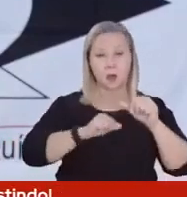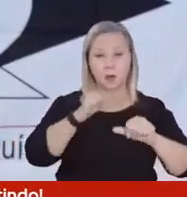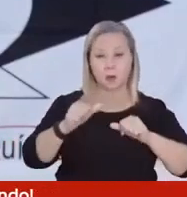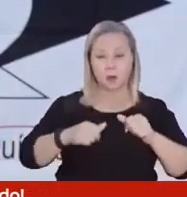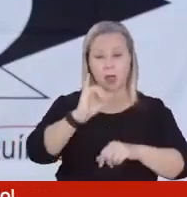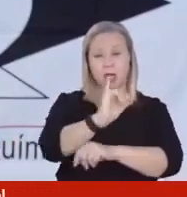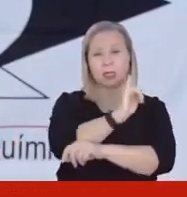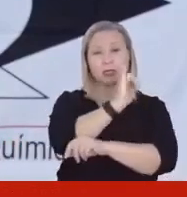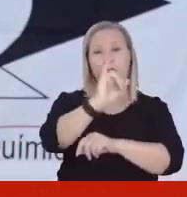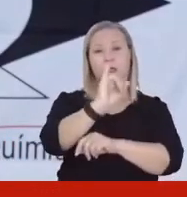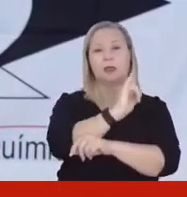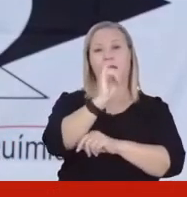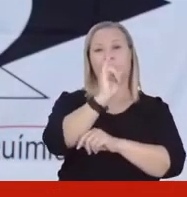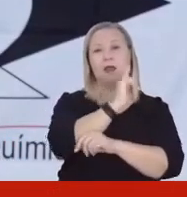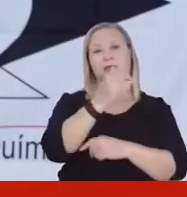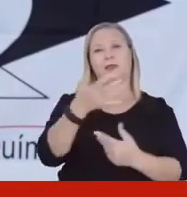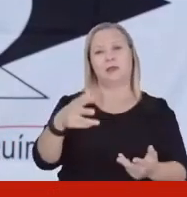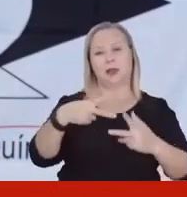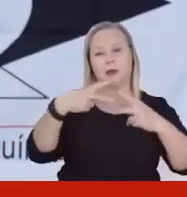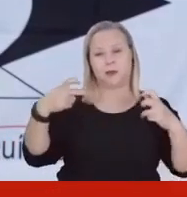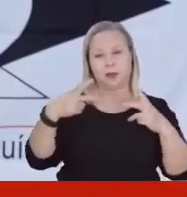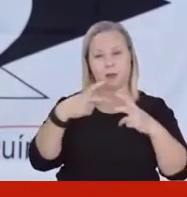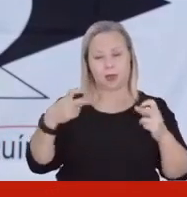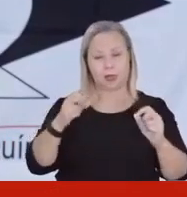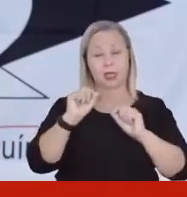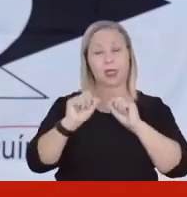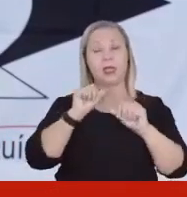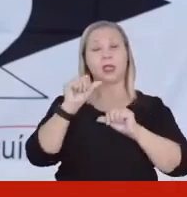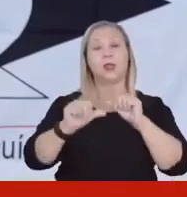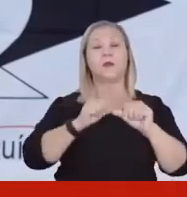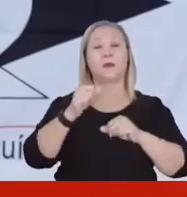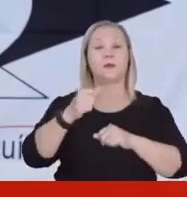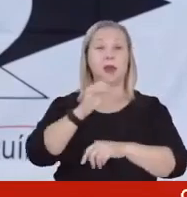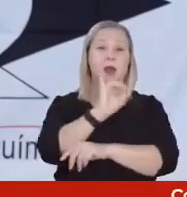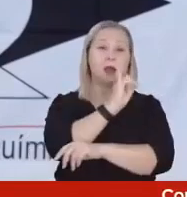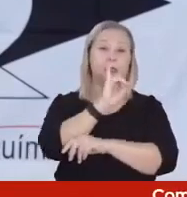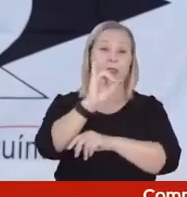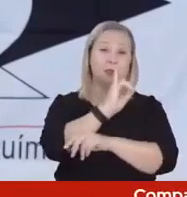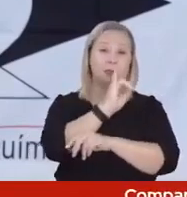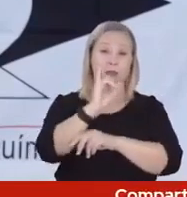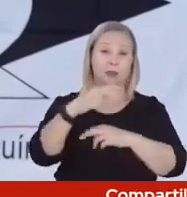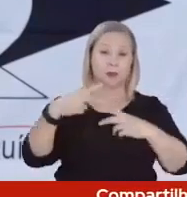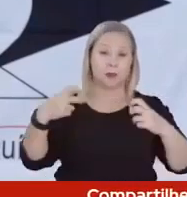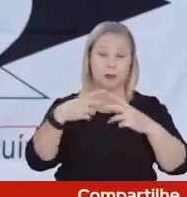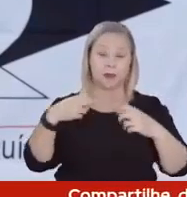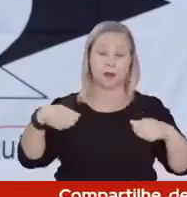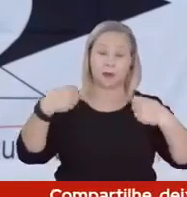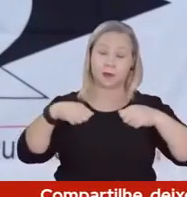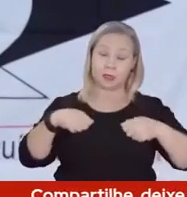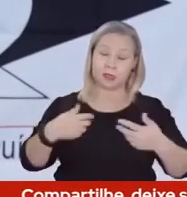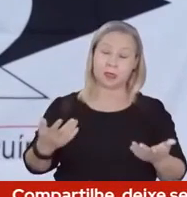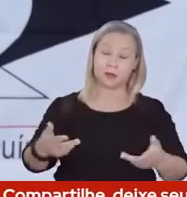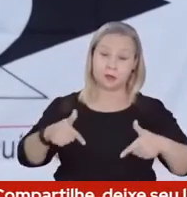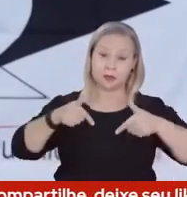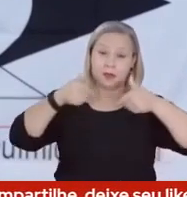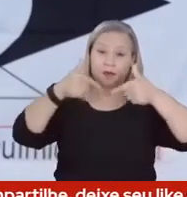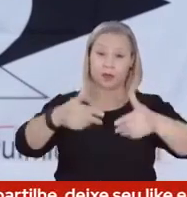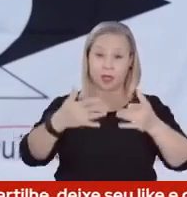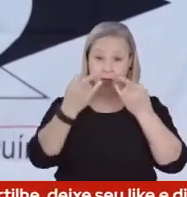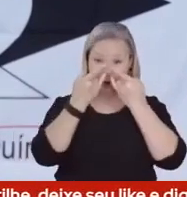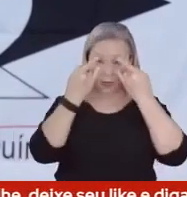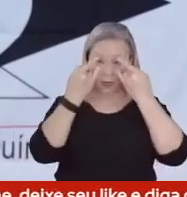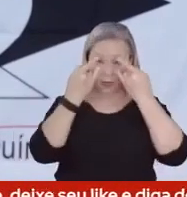Para mudar a estratégia da Petrobras, presidente, nós vamos ter que enfrentar o capital financeiro. Porque o capital financeiro está dominando a